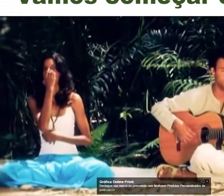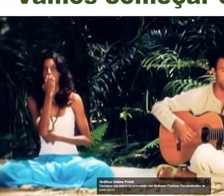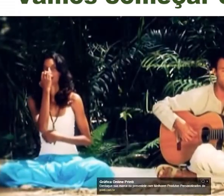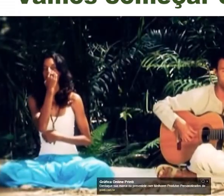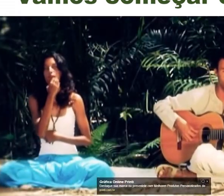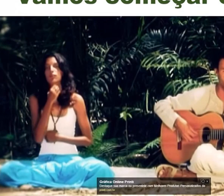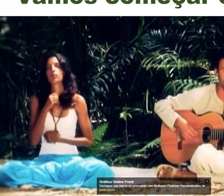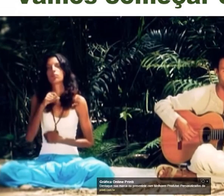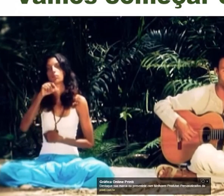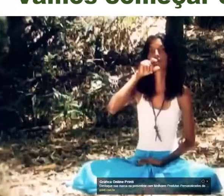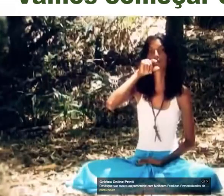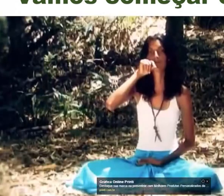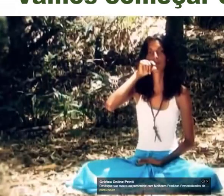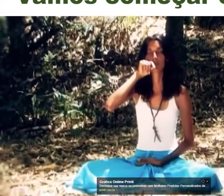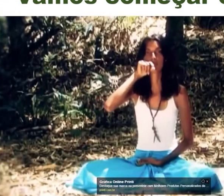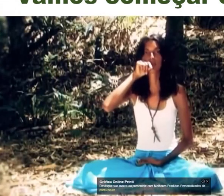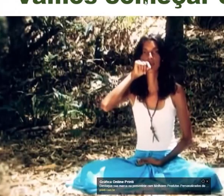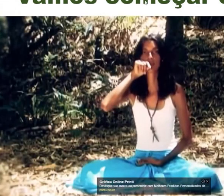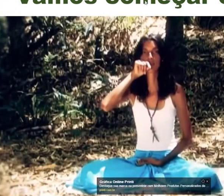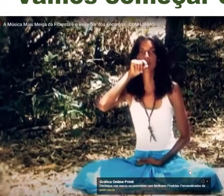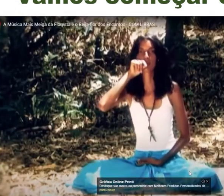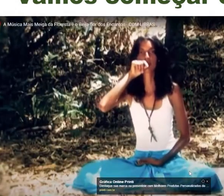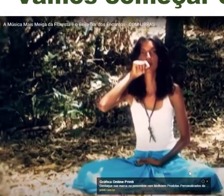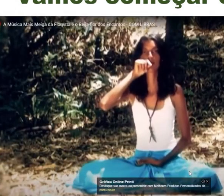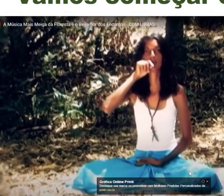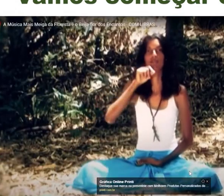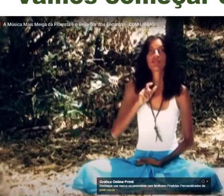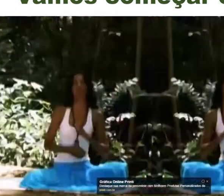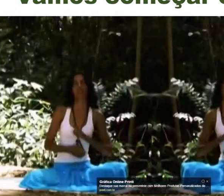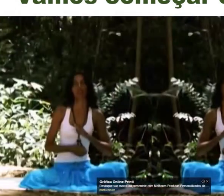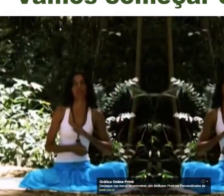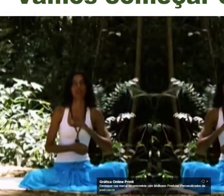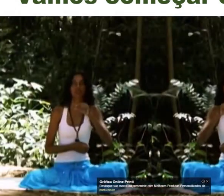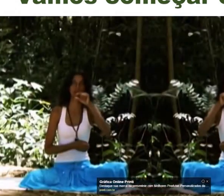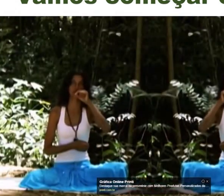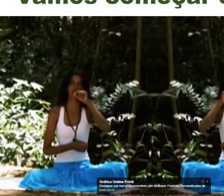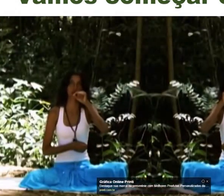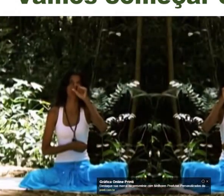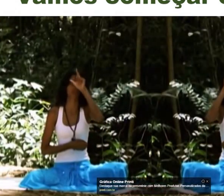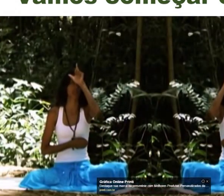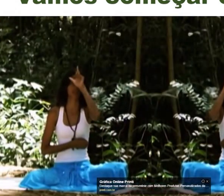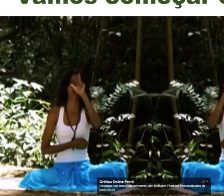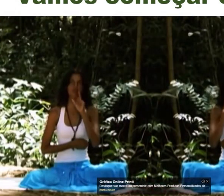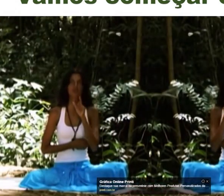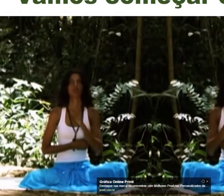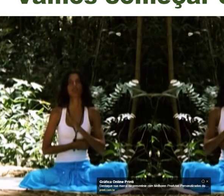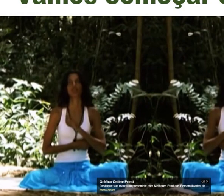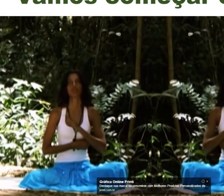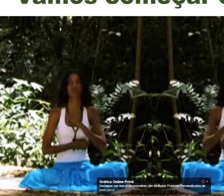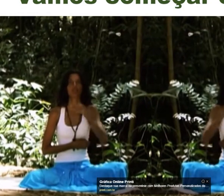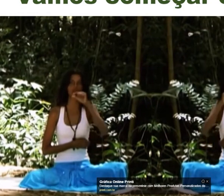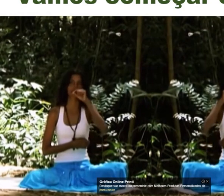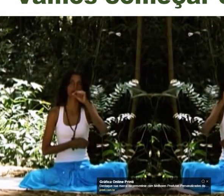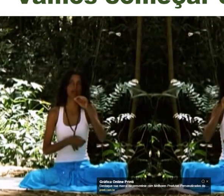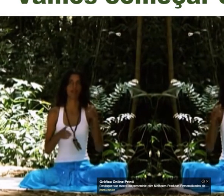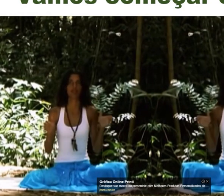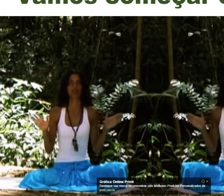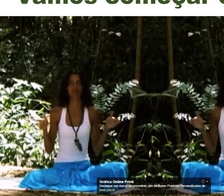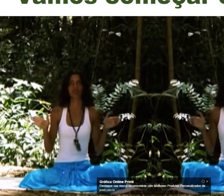o amor, canto dos passarinhos Tem canarinho, tem